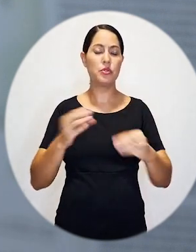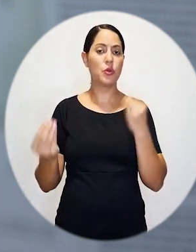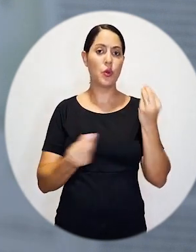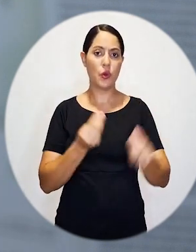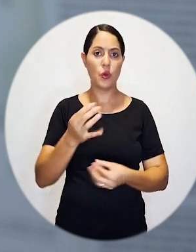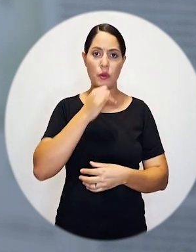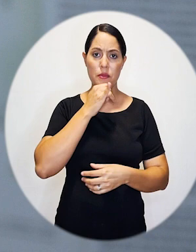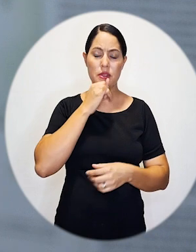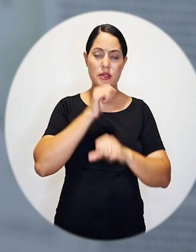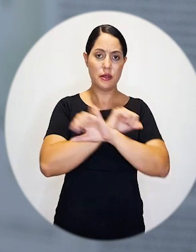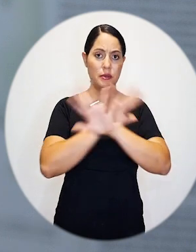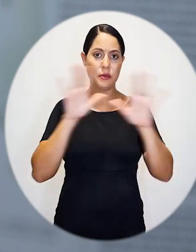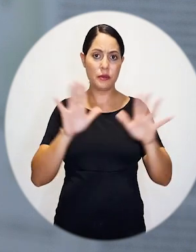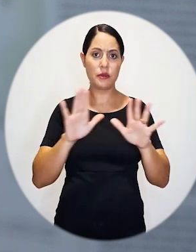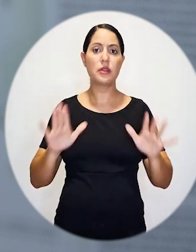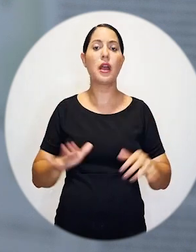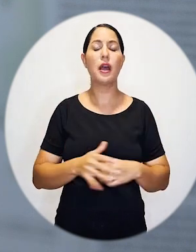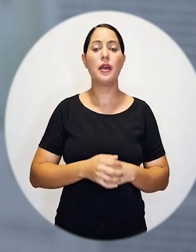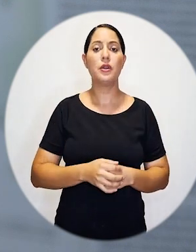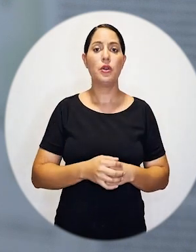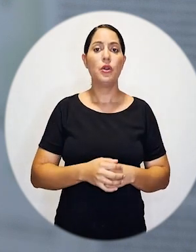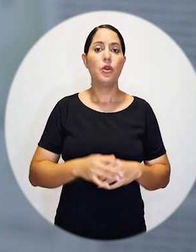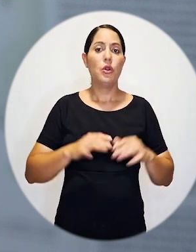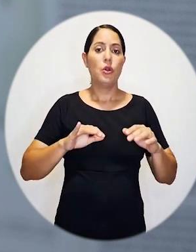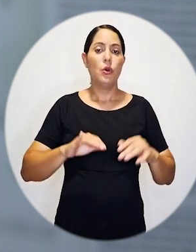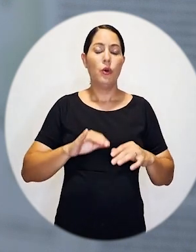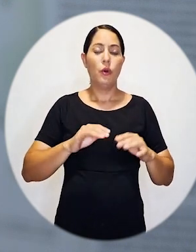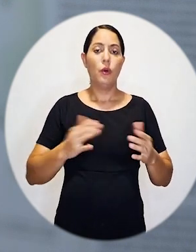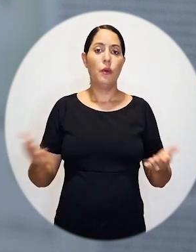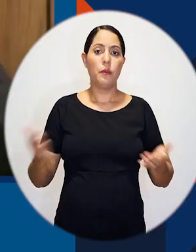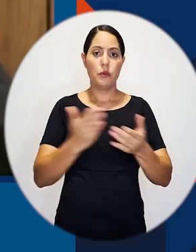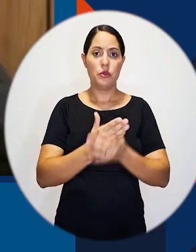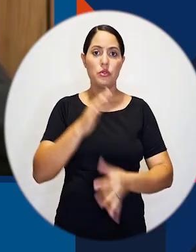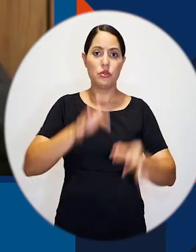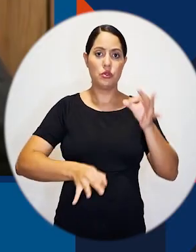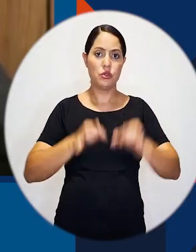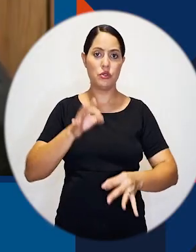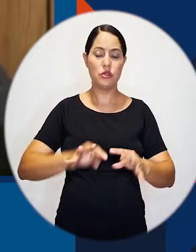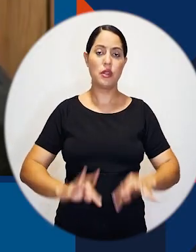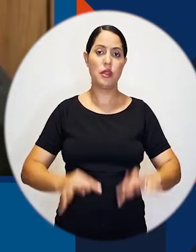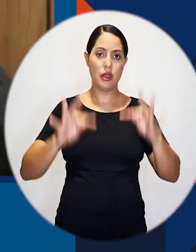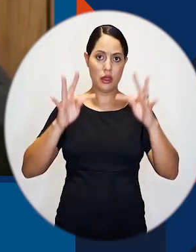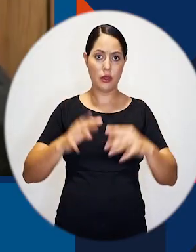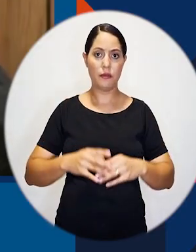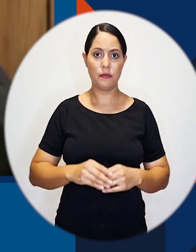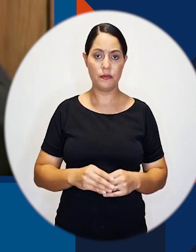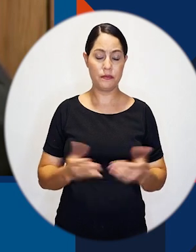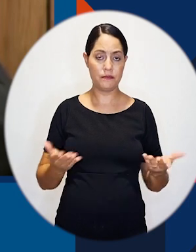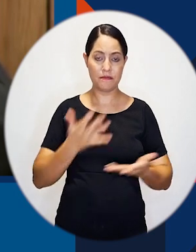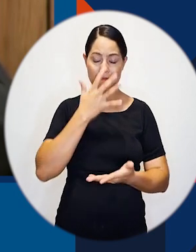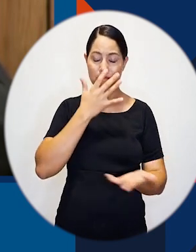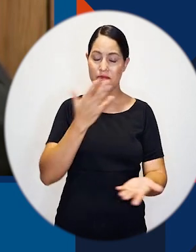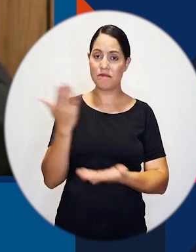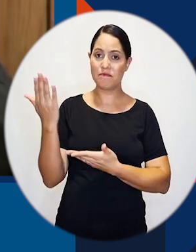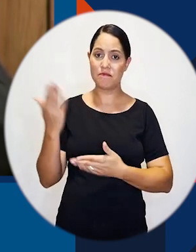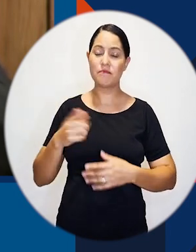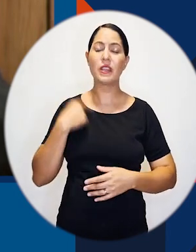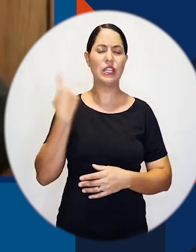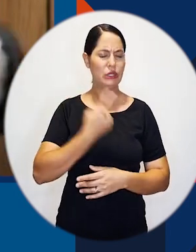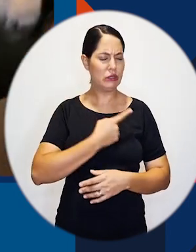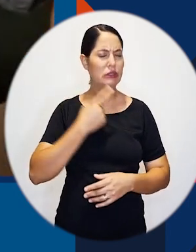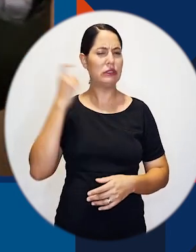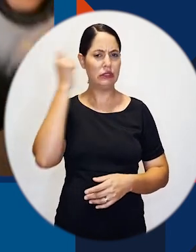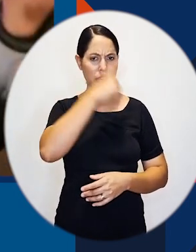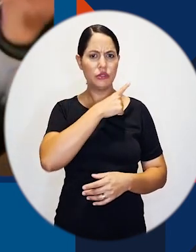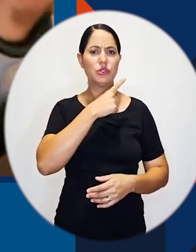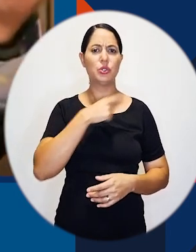comunicação, como o processo judicial eletrônico. Detalhes que você acompanha agora. A efetivação dos nossos direitos que é dura, o que